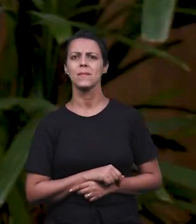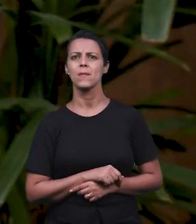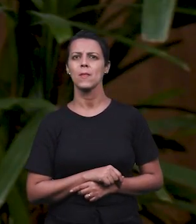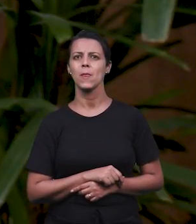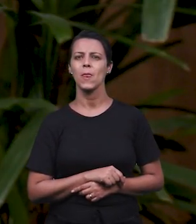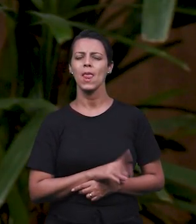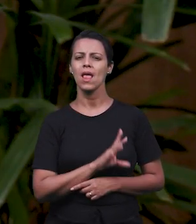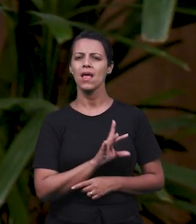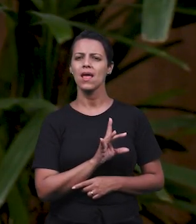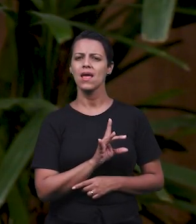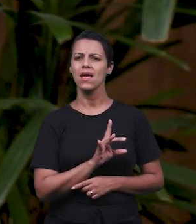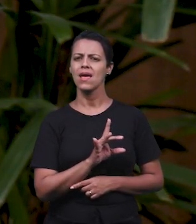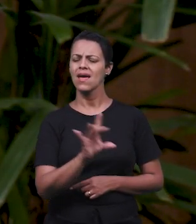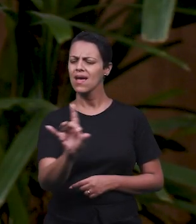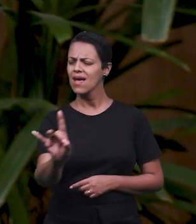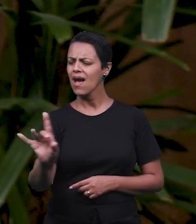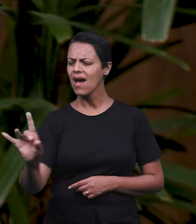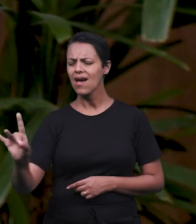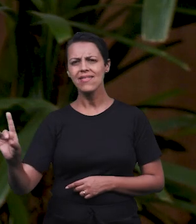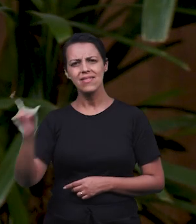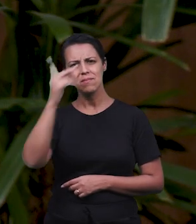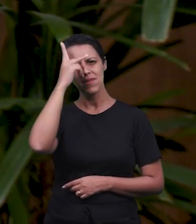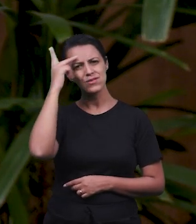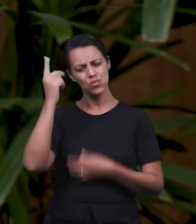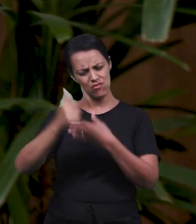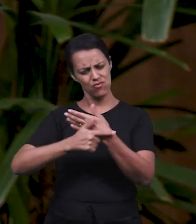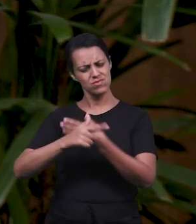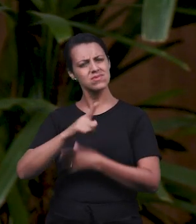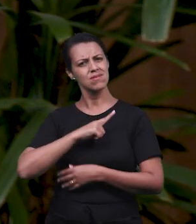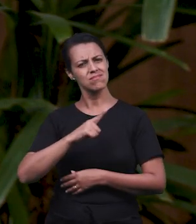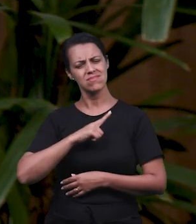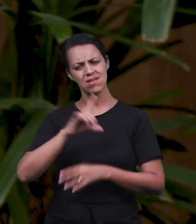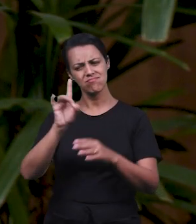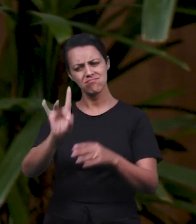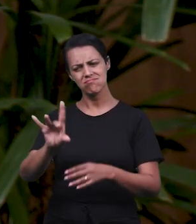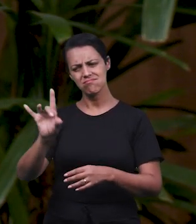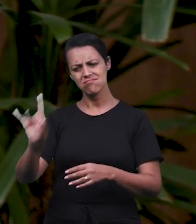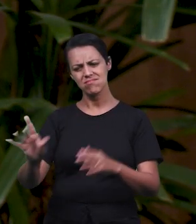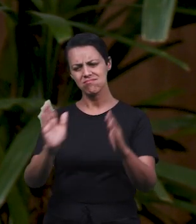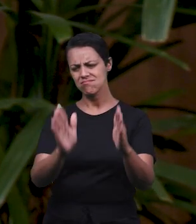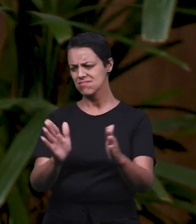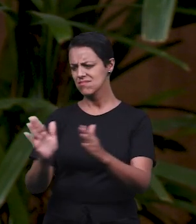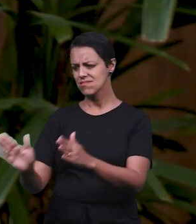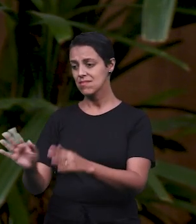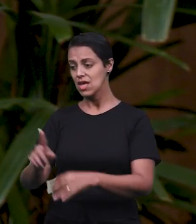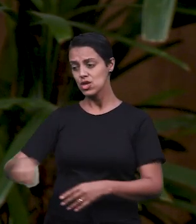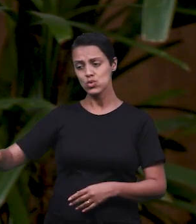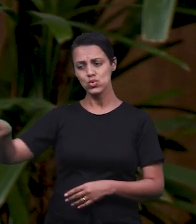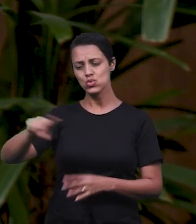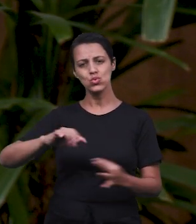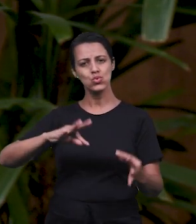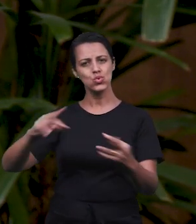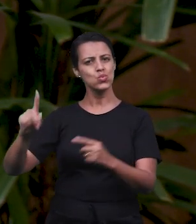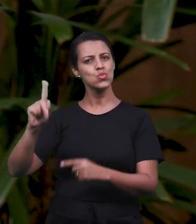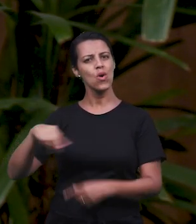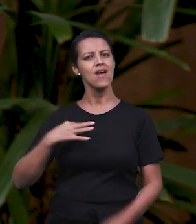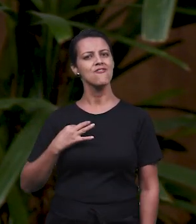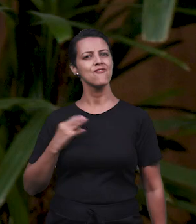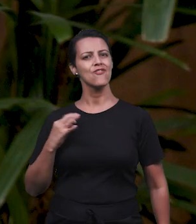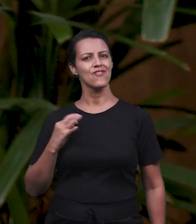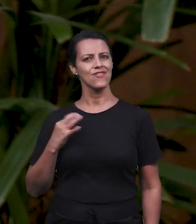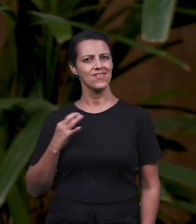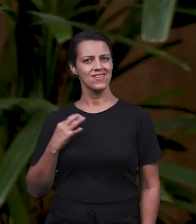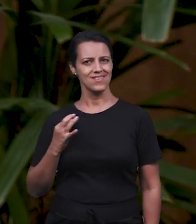cada um dentro da sua função e cada um sendo voluntários, né? E o exercício